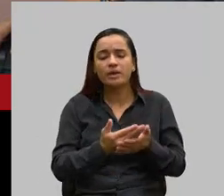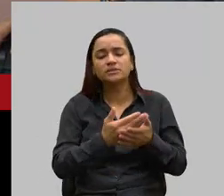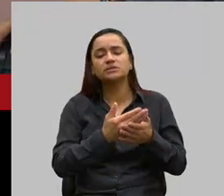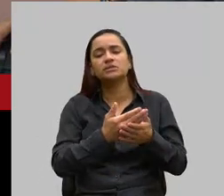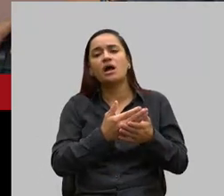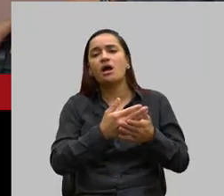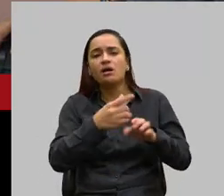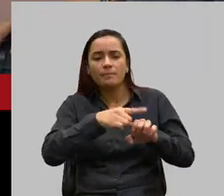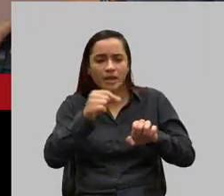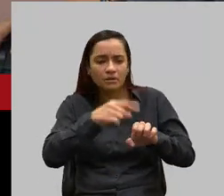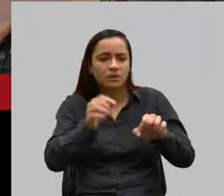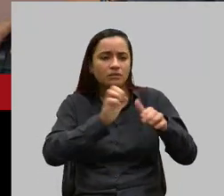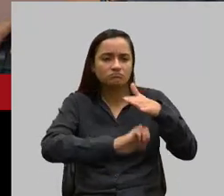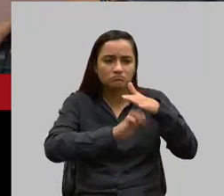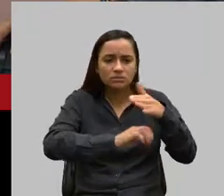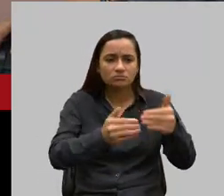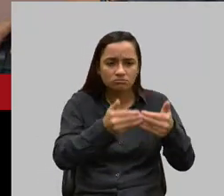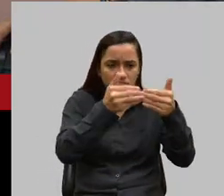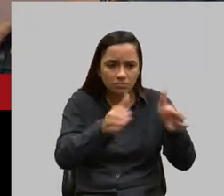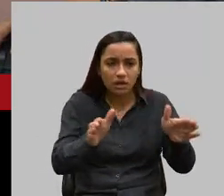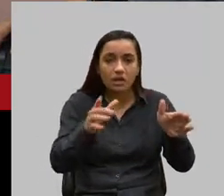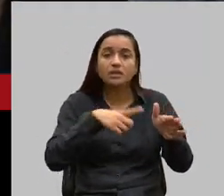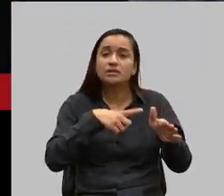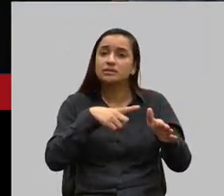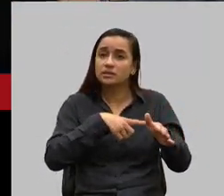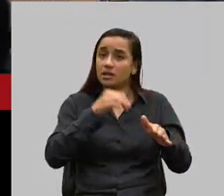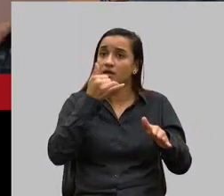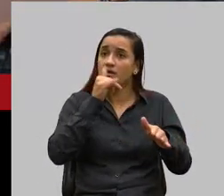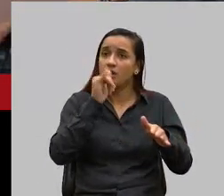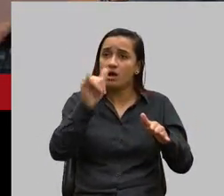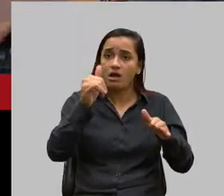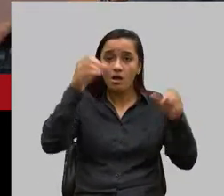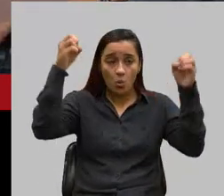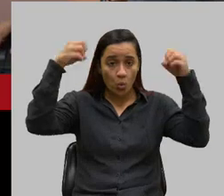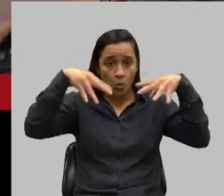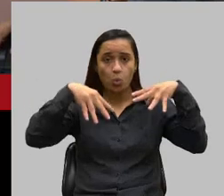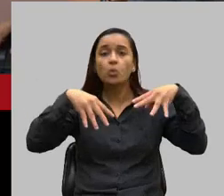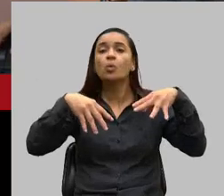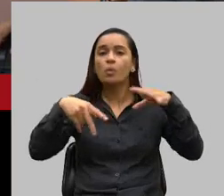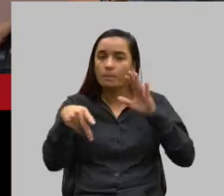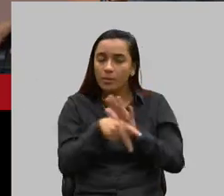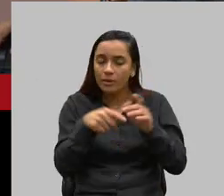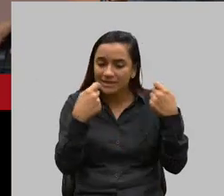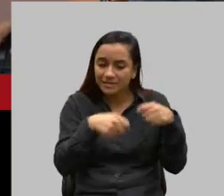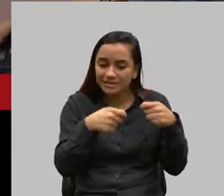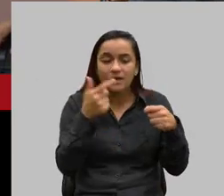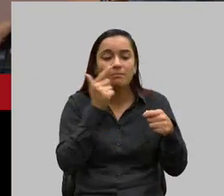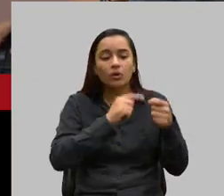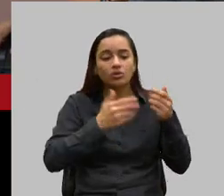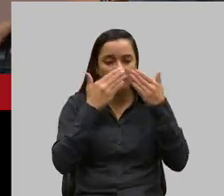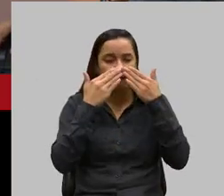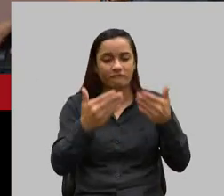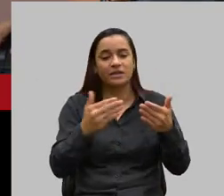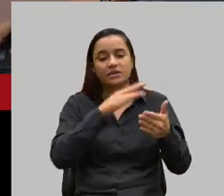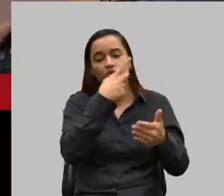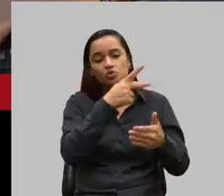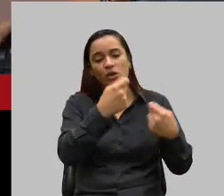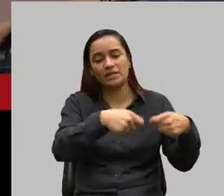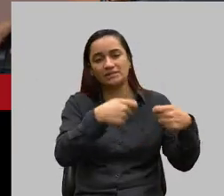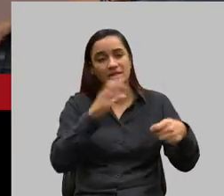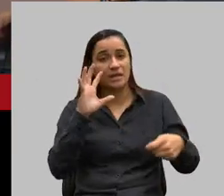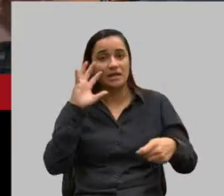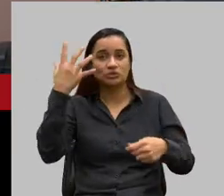além da luz a energia necessária para fazer frente às necessidades que eles possuem